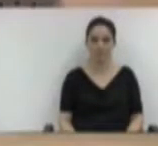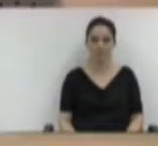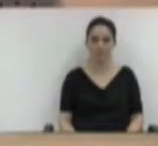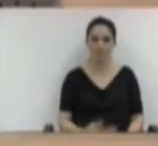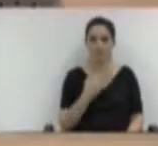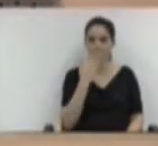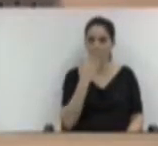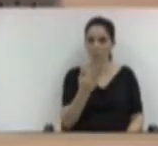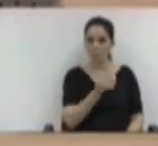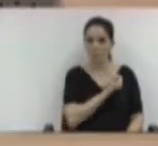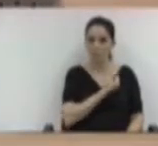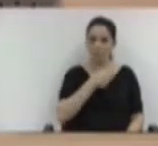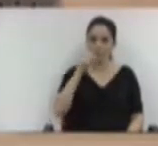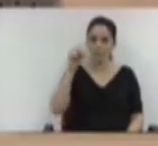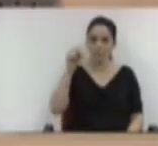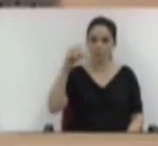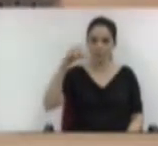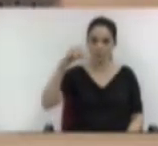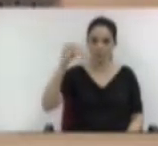Requerimento número